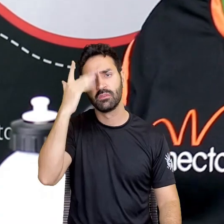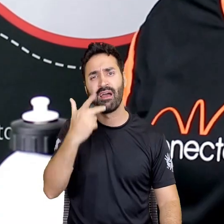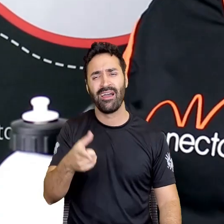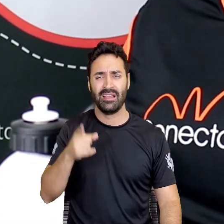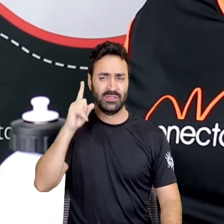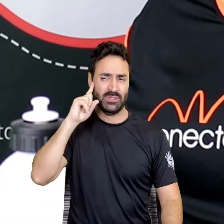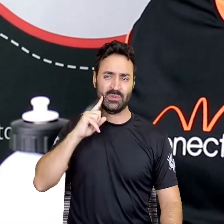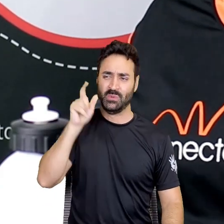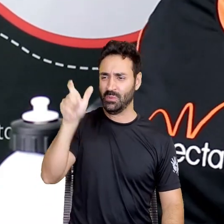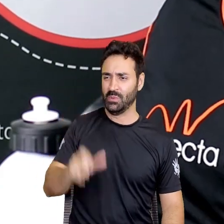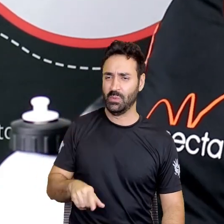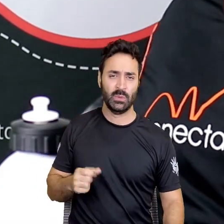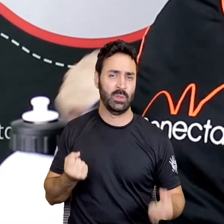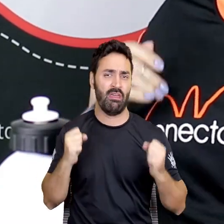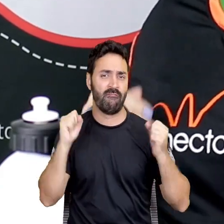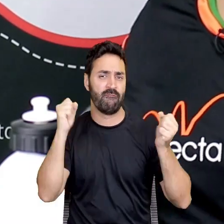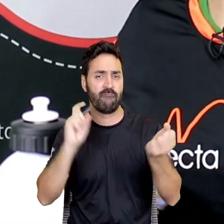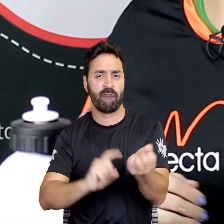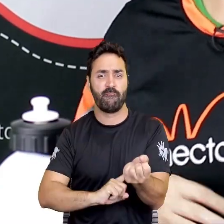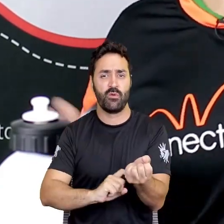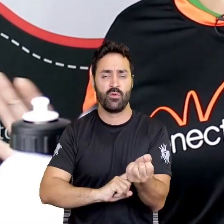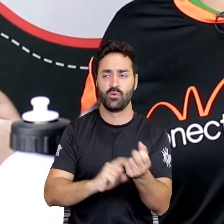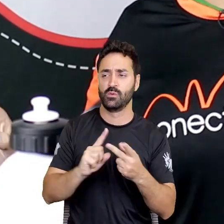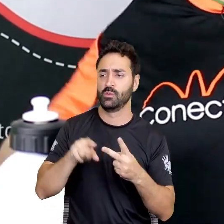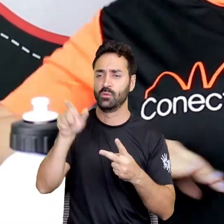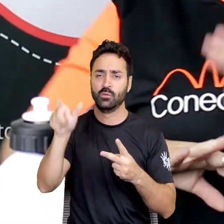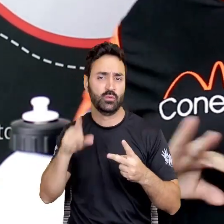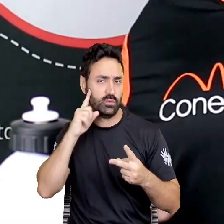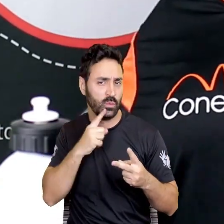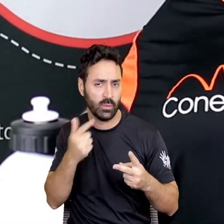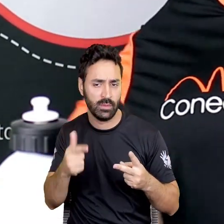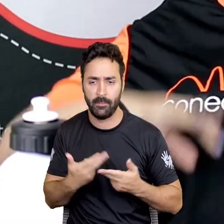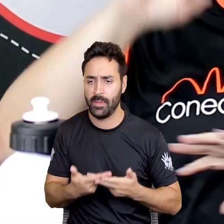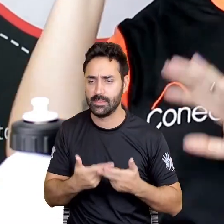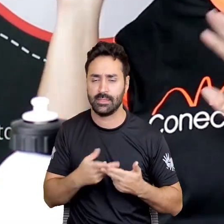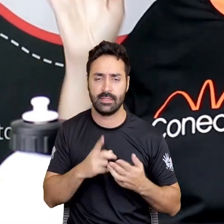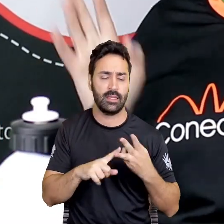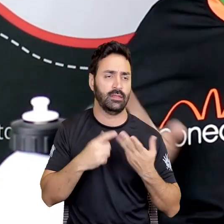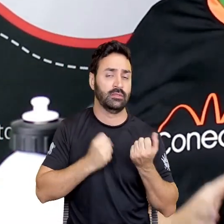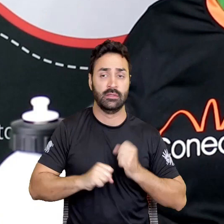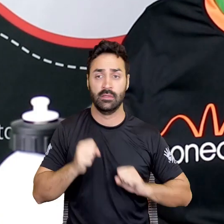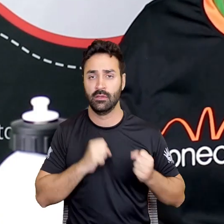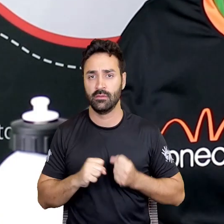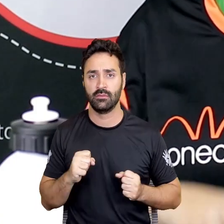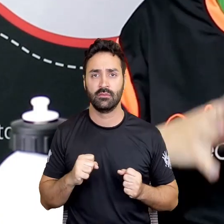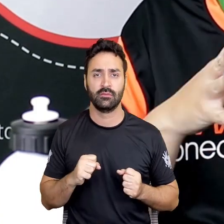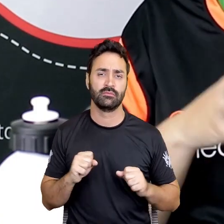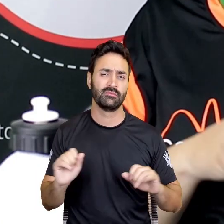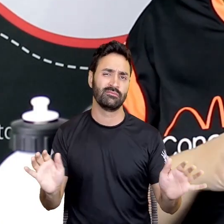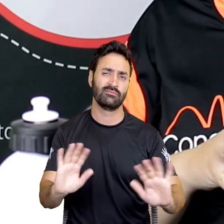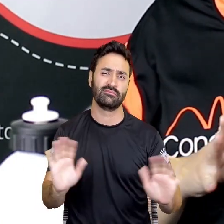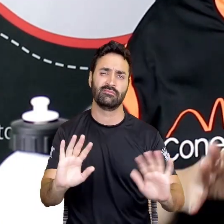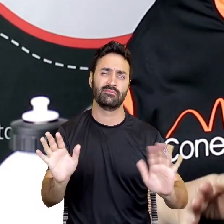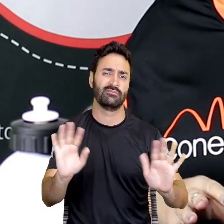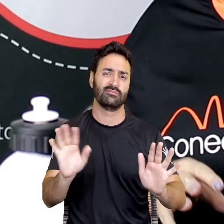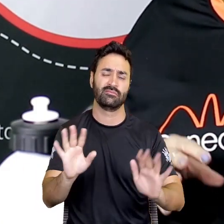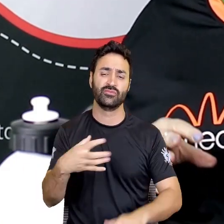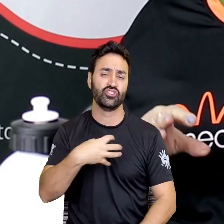muito nervoso. Mas eles são muito impacientes, são muito inquietos, são muito... Não, gente,